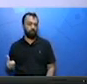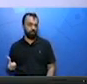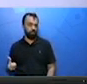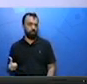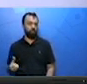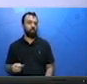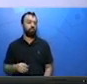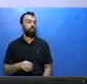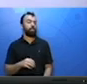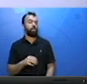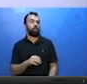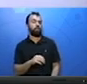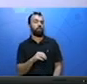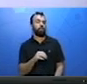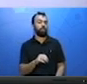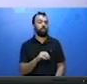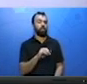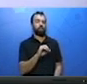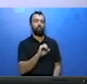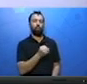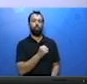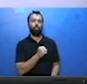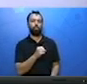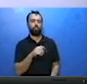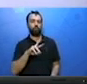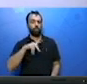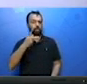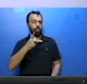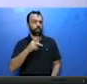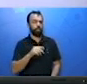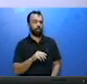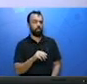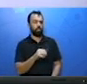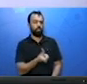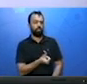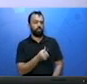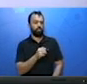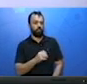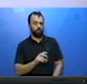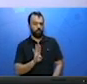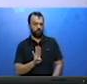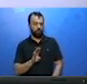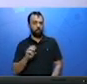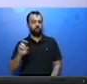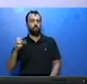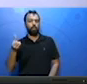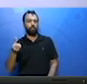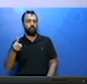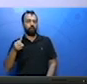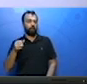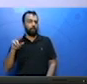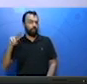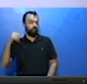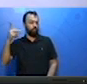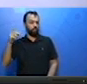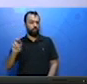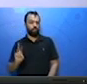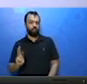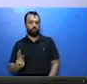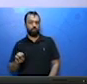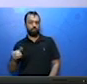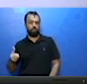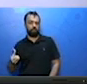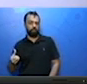8, 64. 6 ao quadrado é 6 vezes 6, 36. 64 mais 36 dá